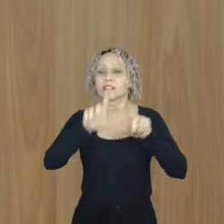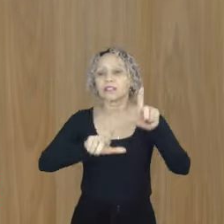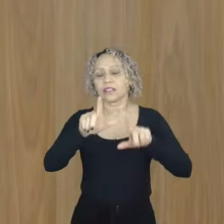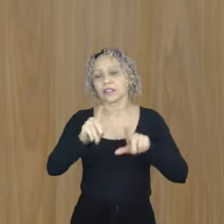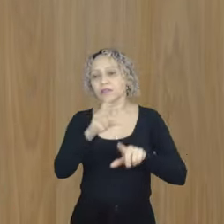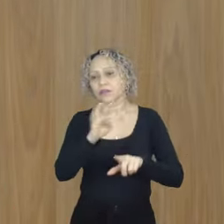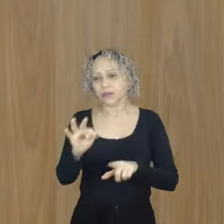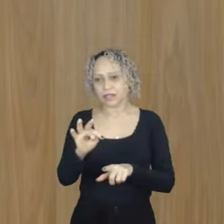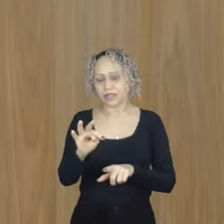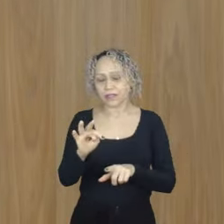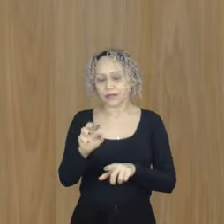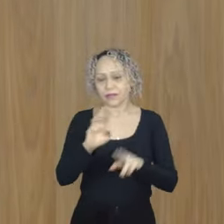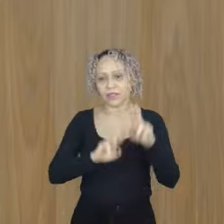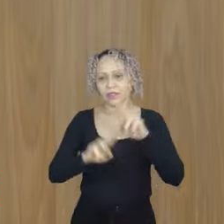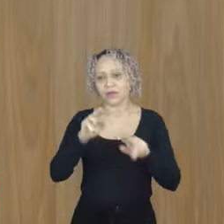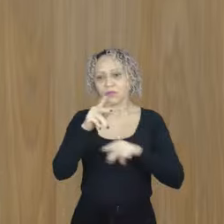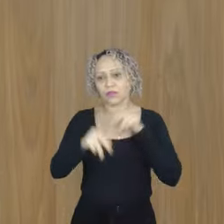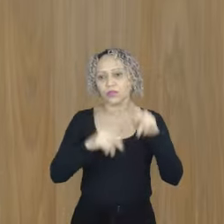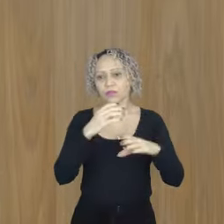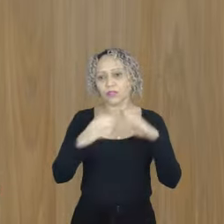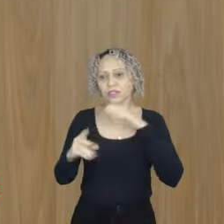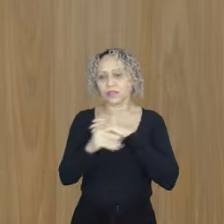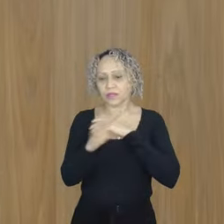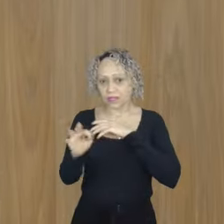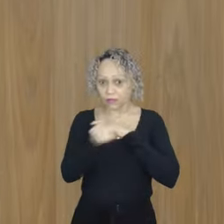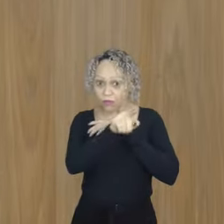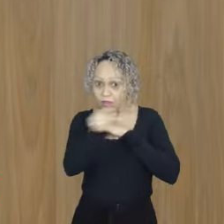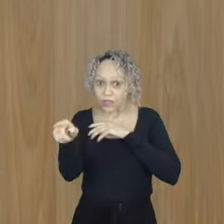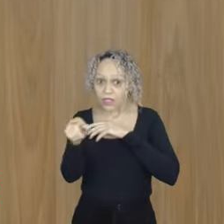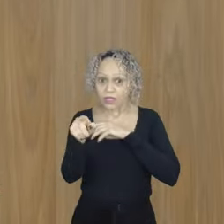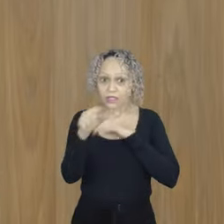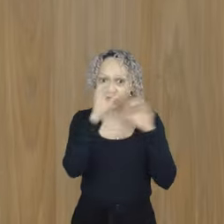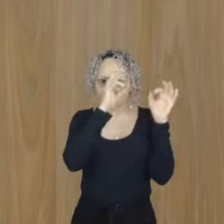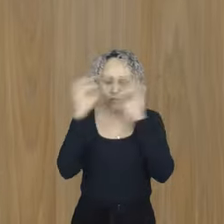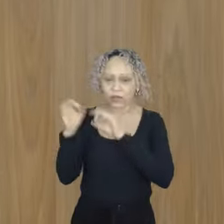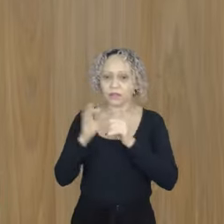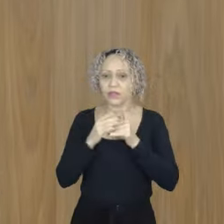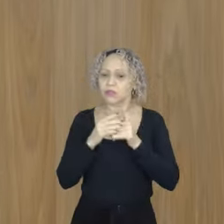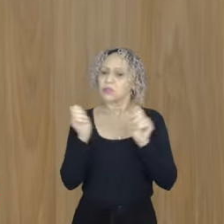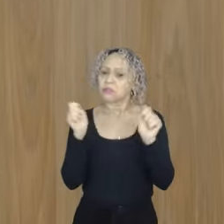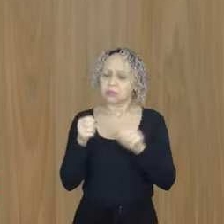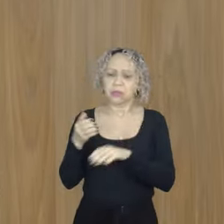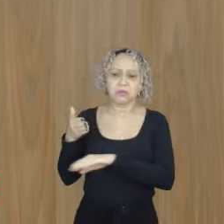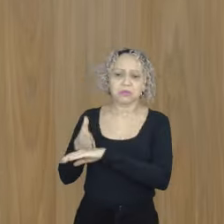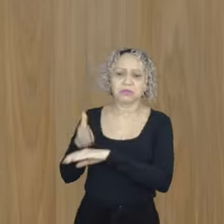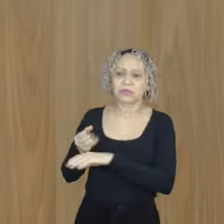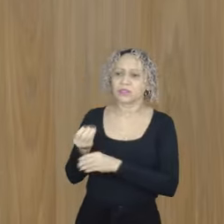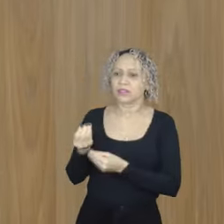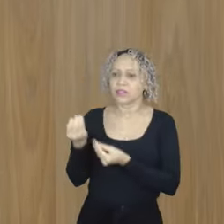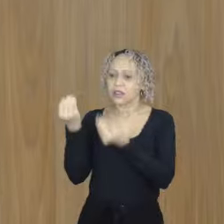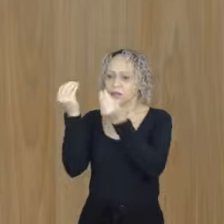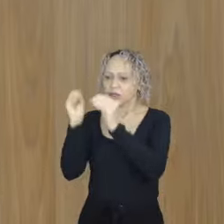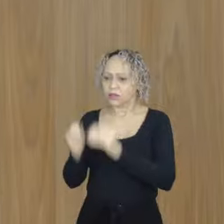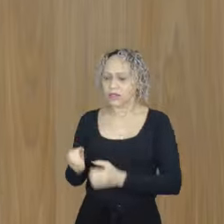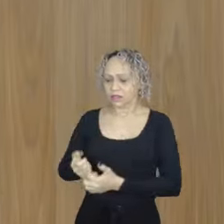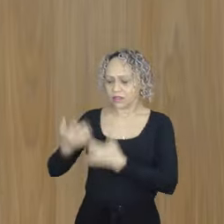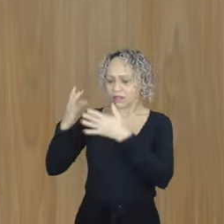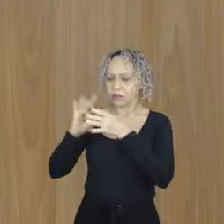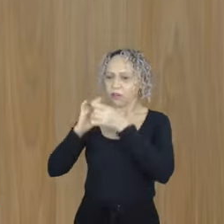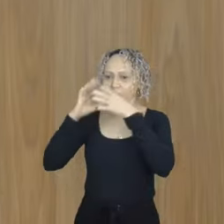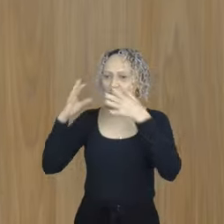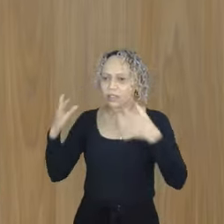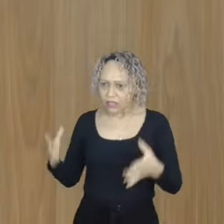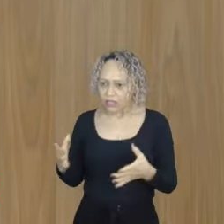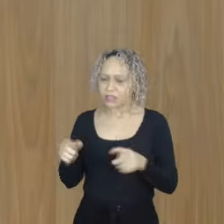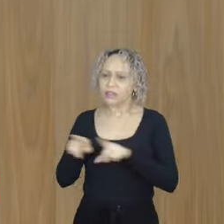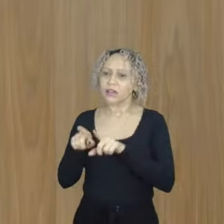PT. Você que está com a gente pelo YouTube pode participar ao vivo do Jornal PT Brasil. É só deixar sua mensagem aqui no chat Democracia.